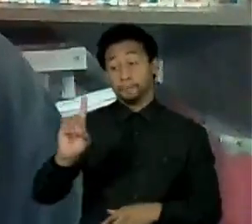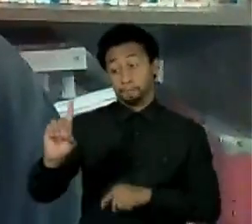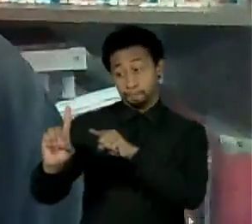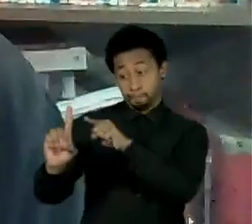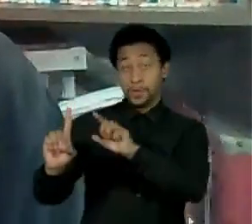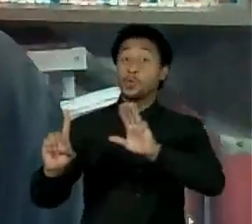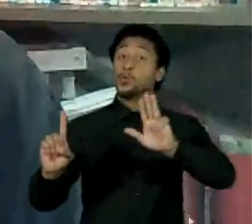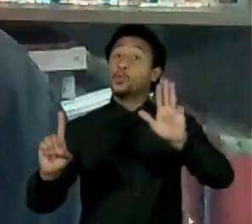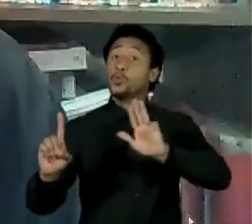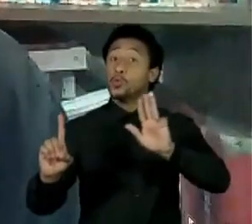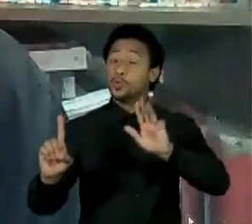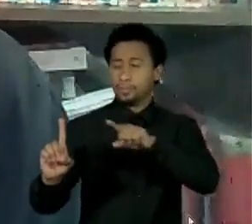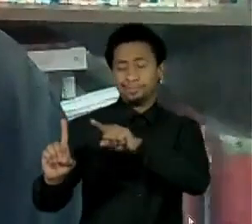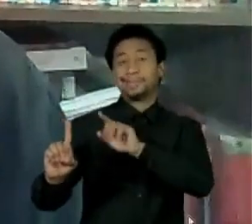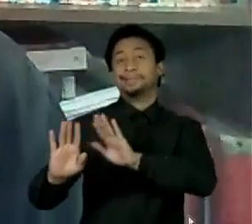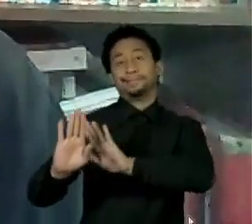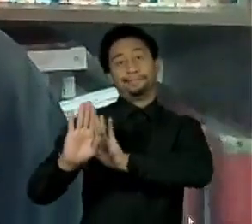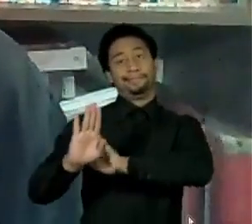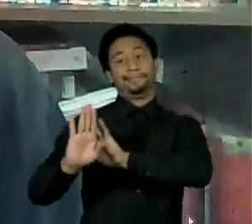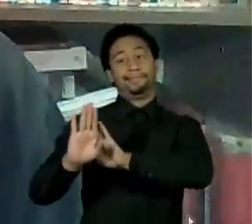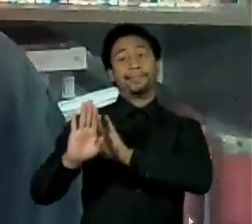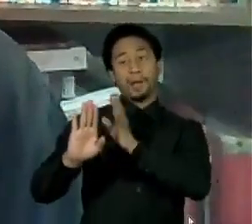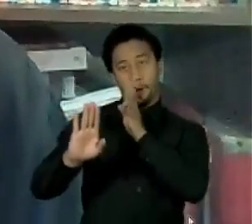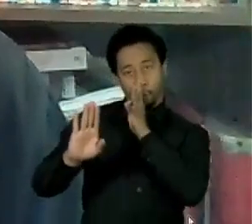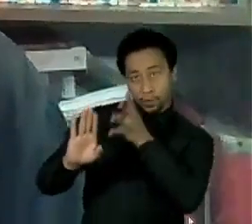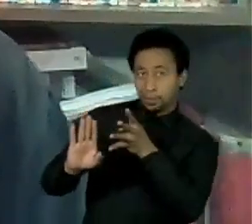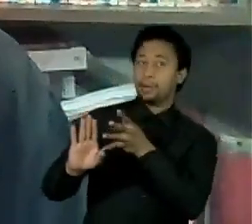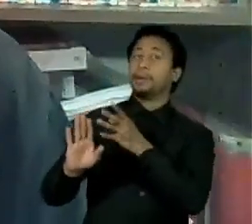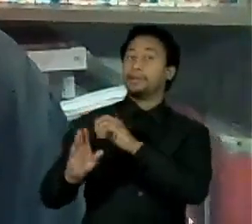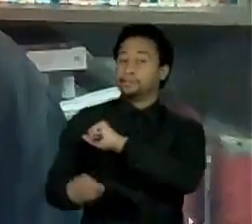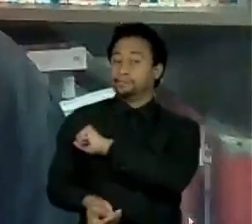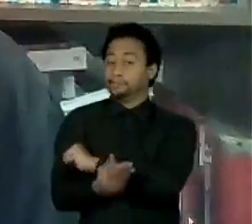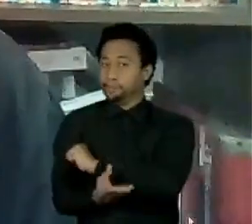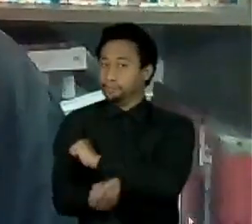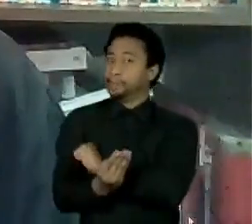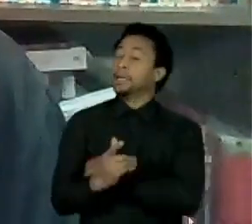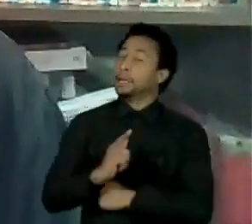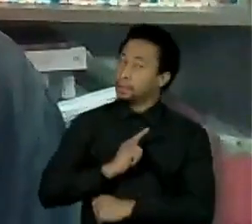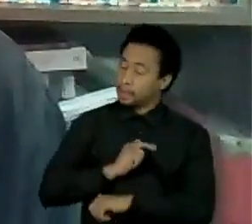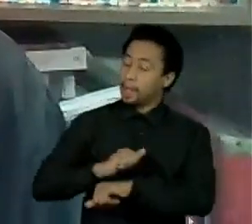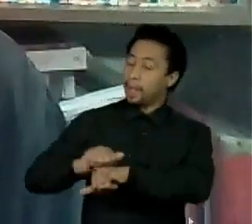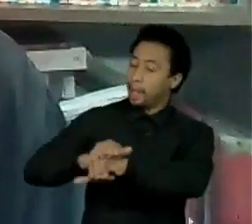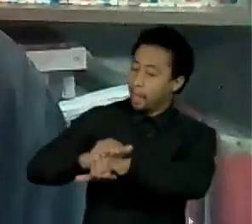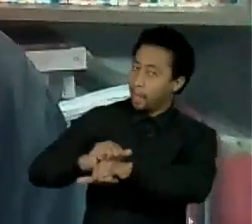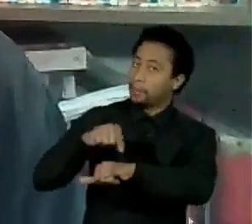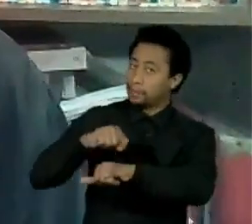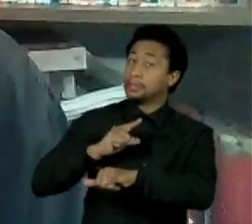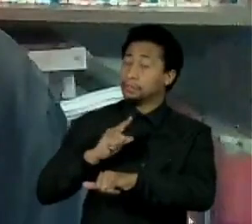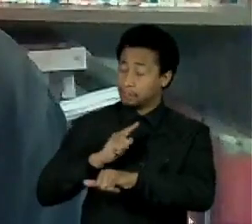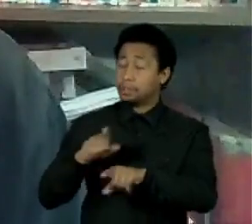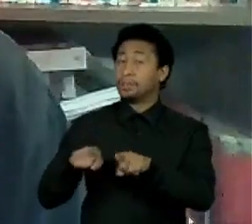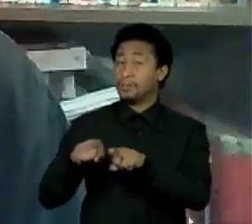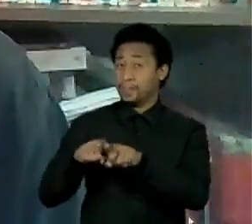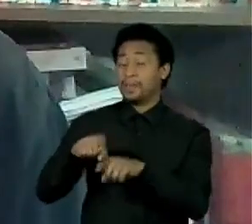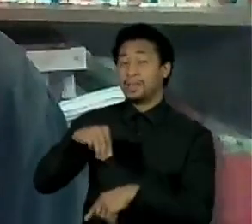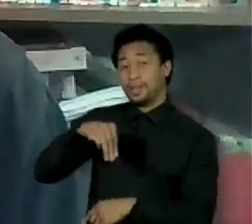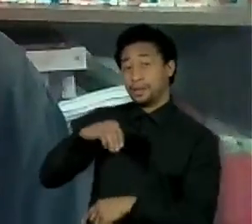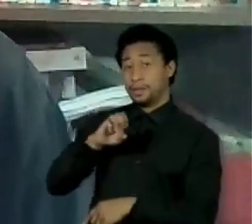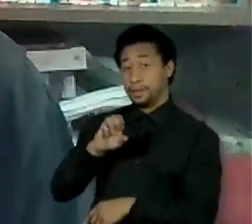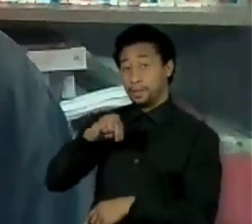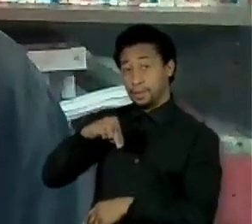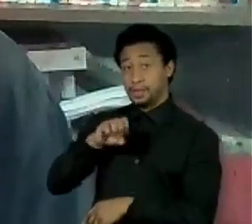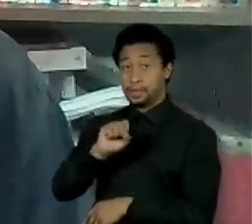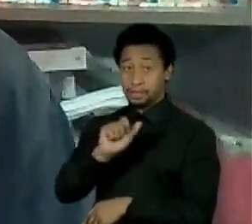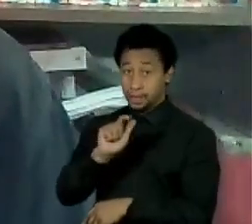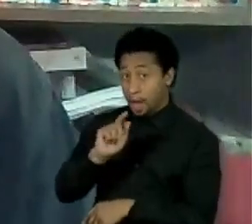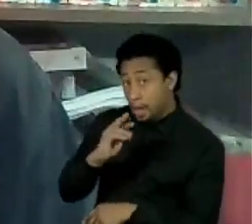de acusações em mandatos anteriores, né, de corrupção, Lava Jato, o próprio Mensalão, ainda assim é um candidato